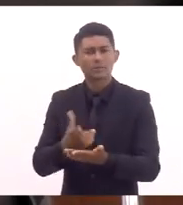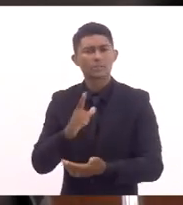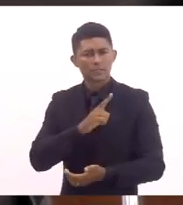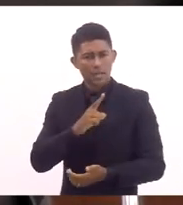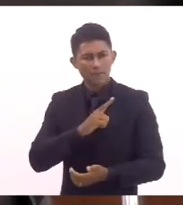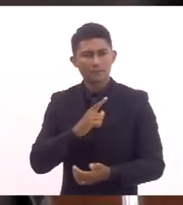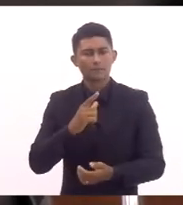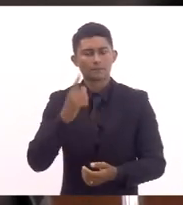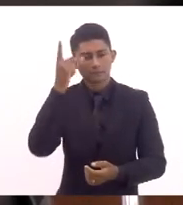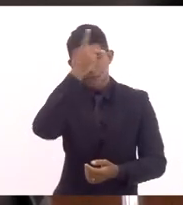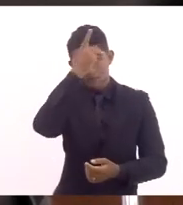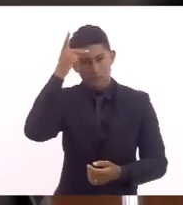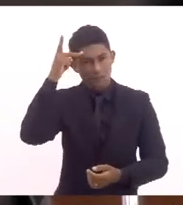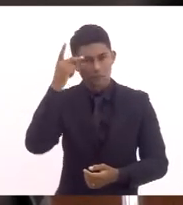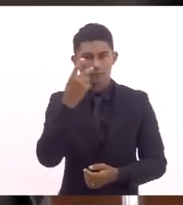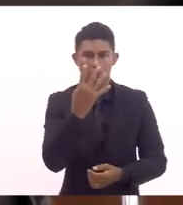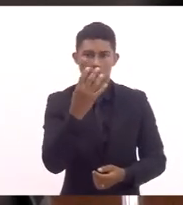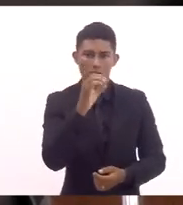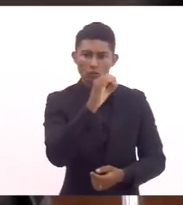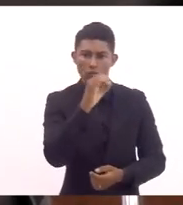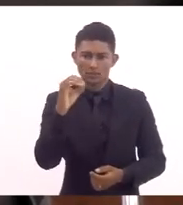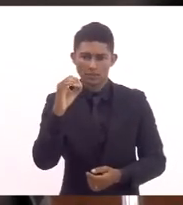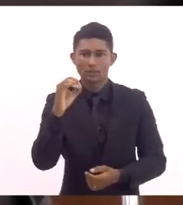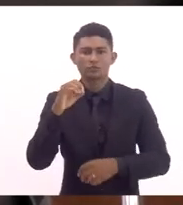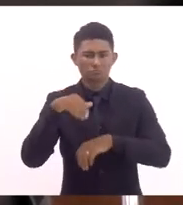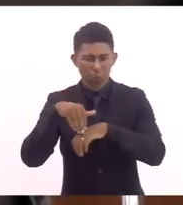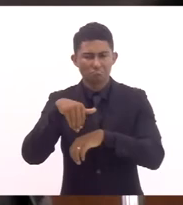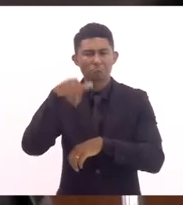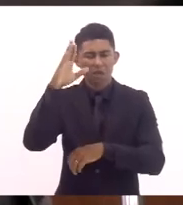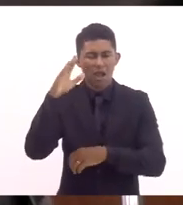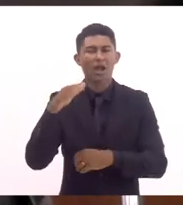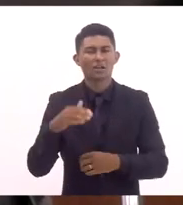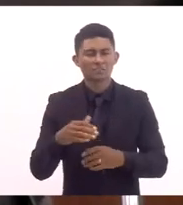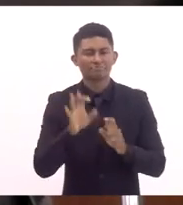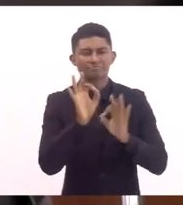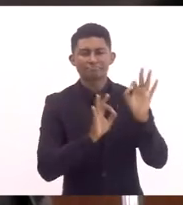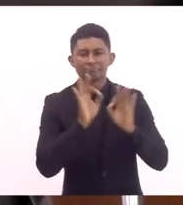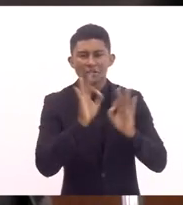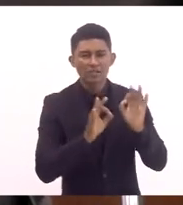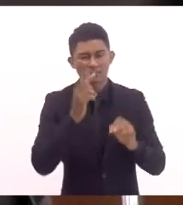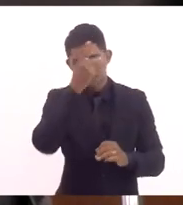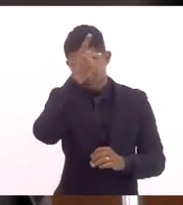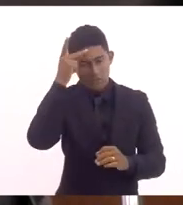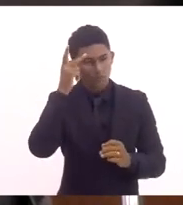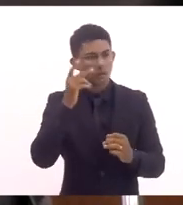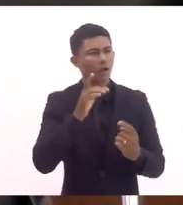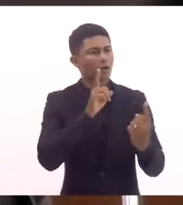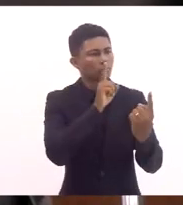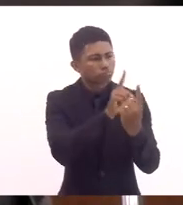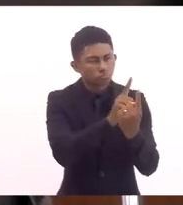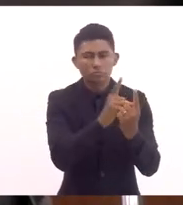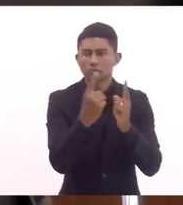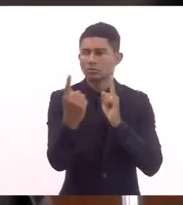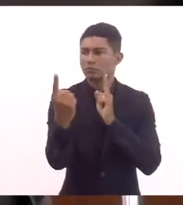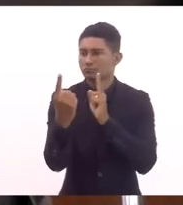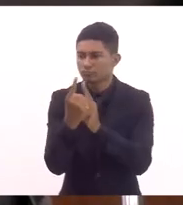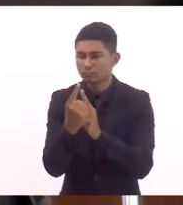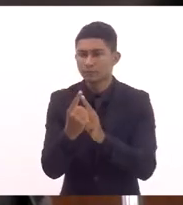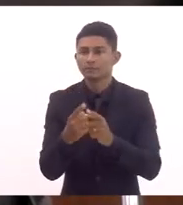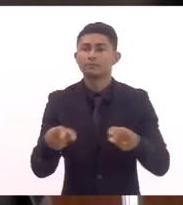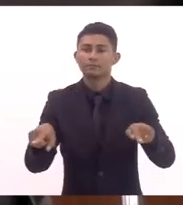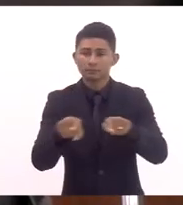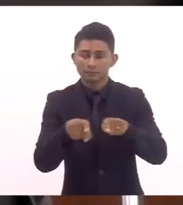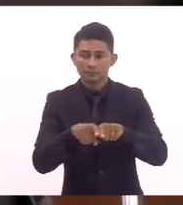não é isso nesses dois quase três anos né de projeto ele agora recentemente faz parte também do